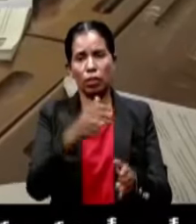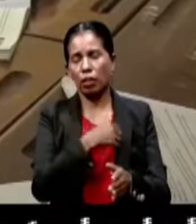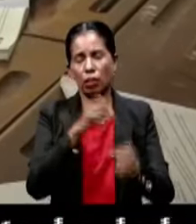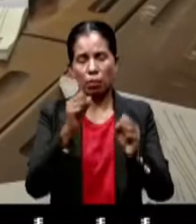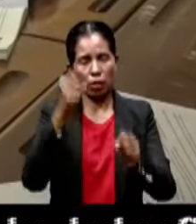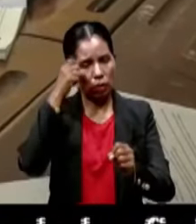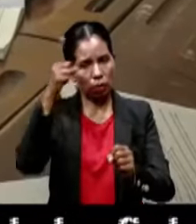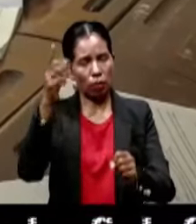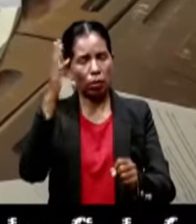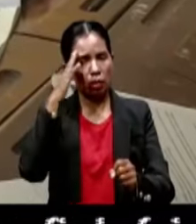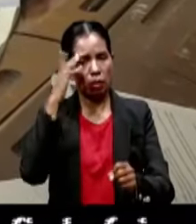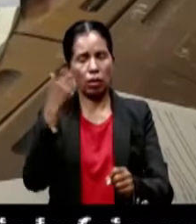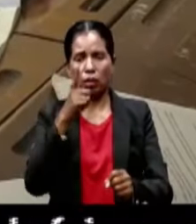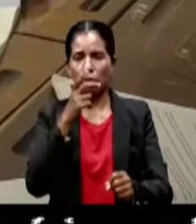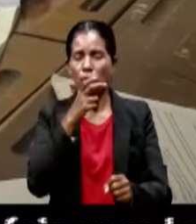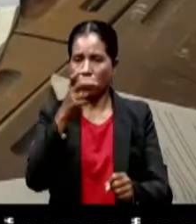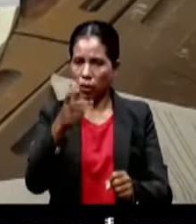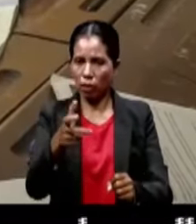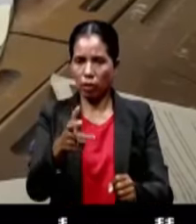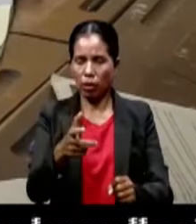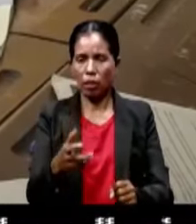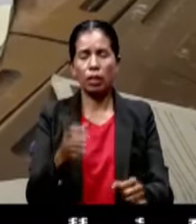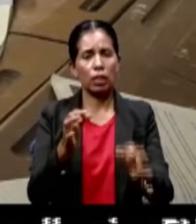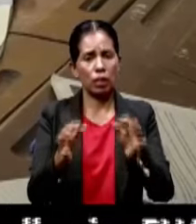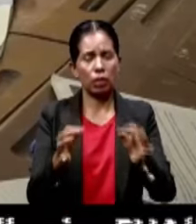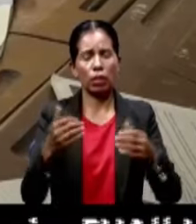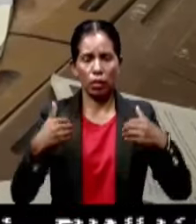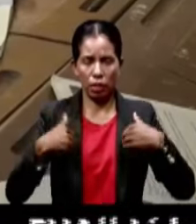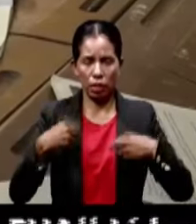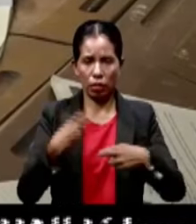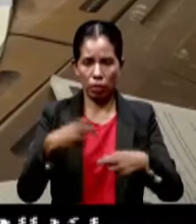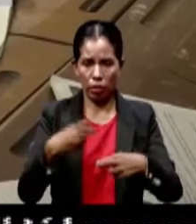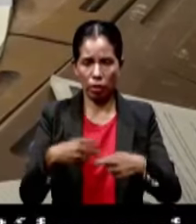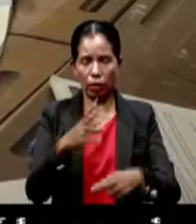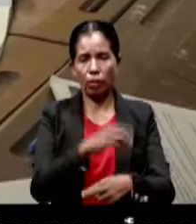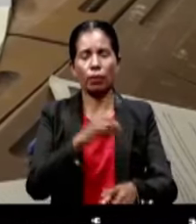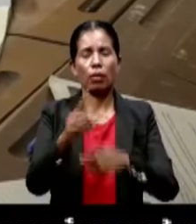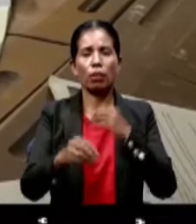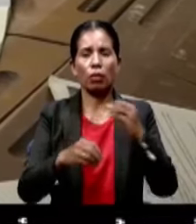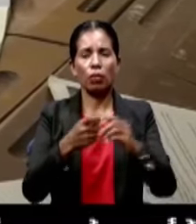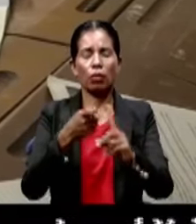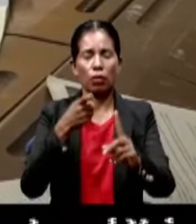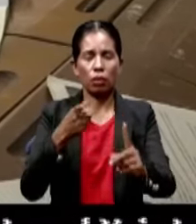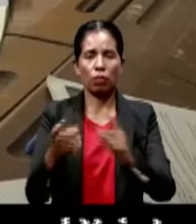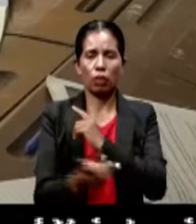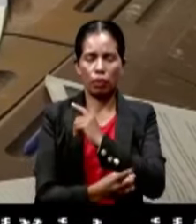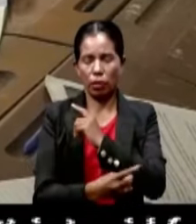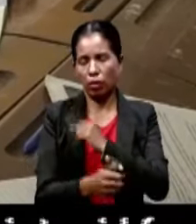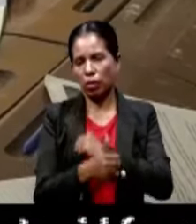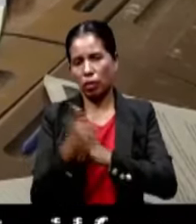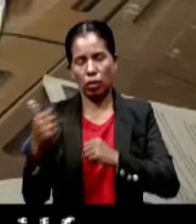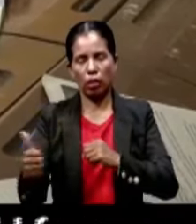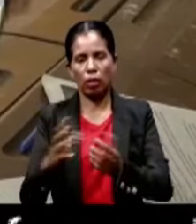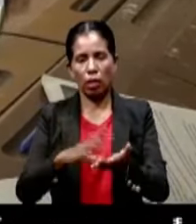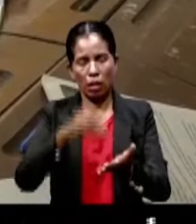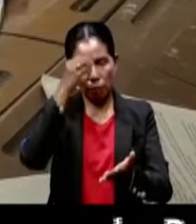compreende no hatene língua portuguesa, se ia dificuldade mos entende conteúdo husi disciplina sira selo nebe